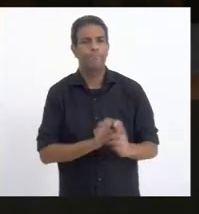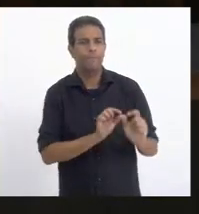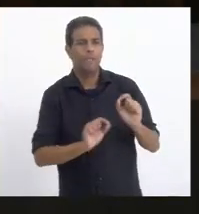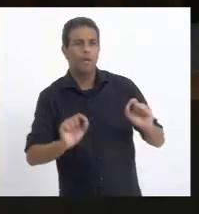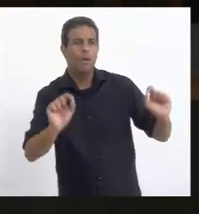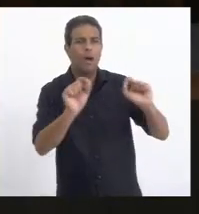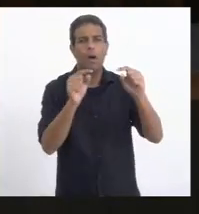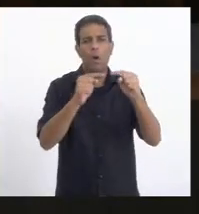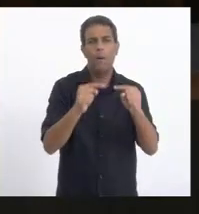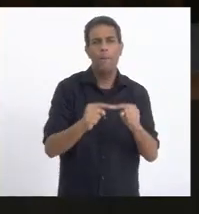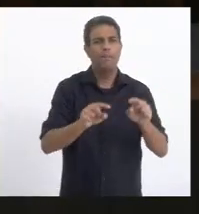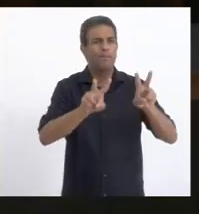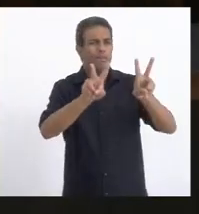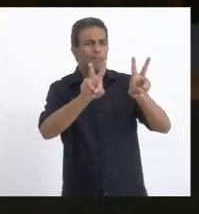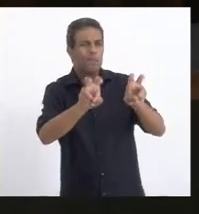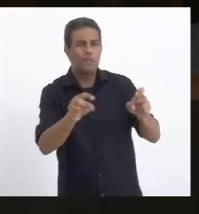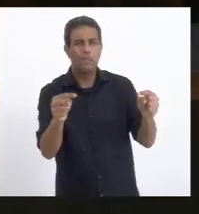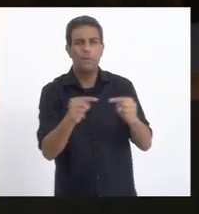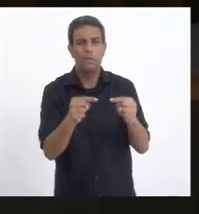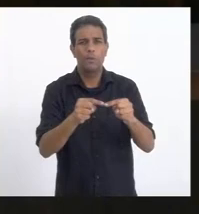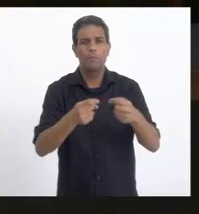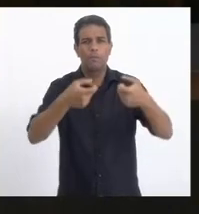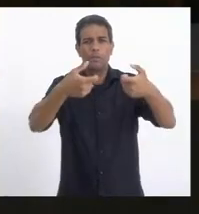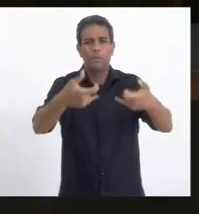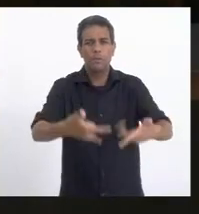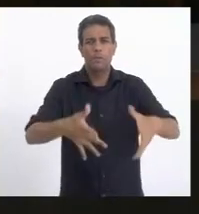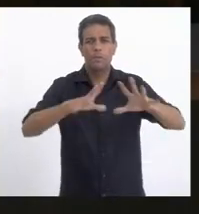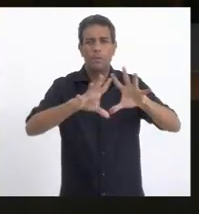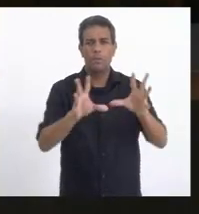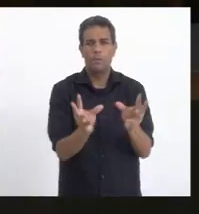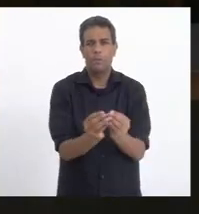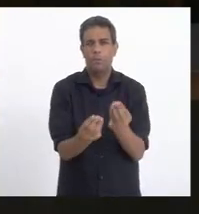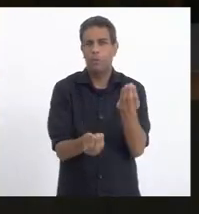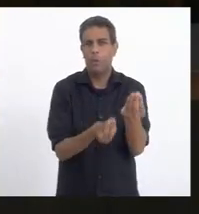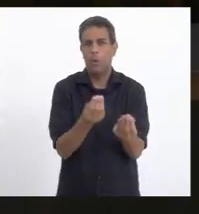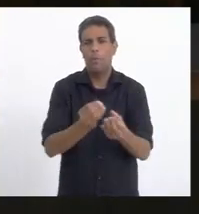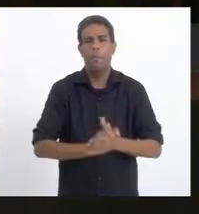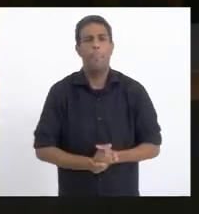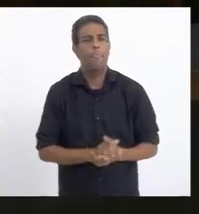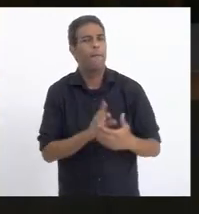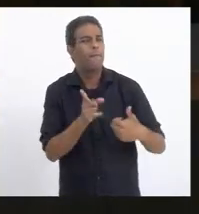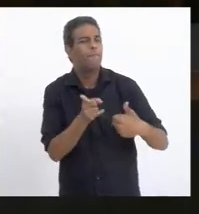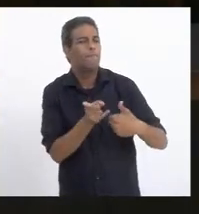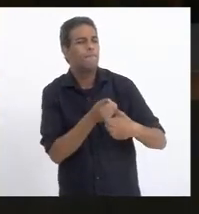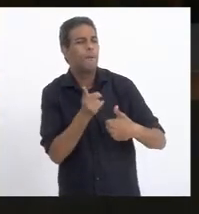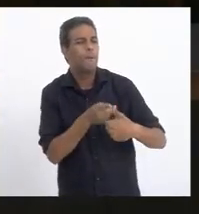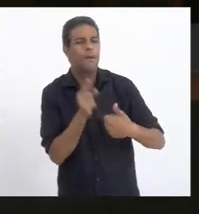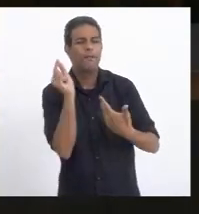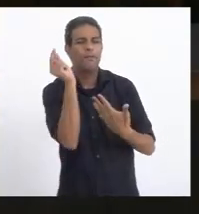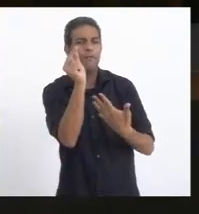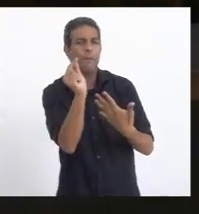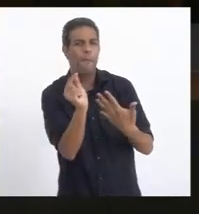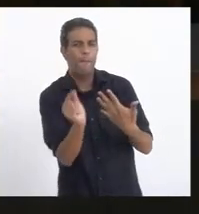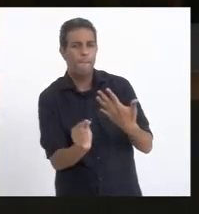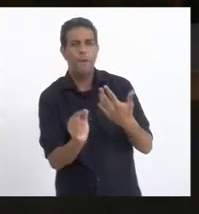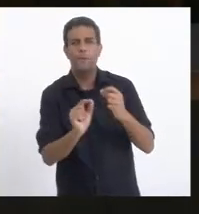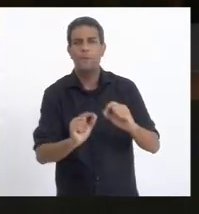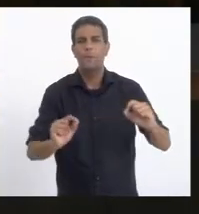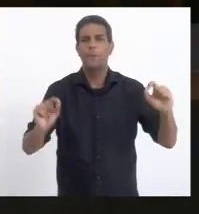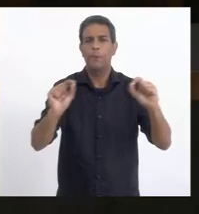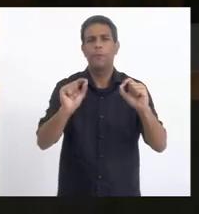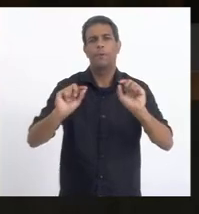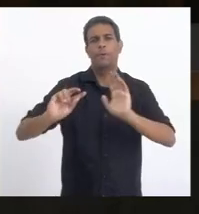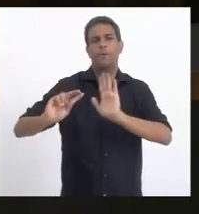sob essa ótica que eu queria tratar desse projeto primeiro fazer aqui uma